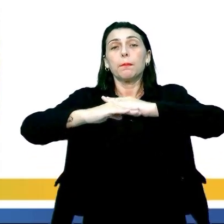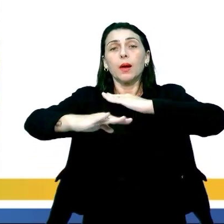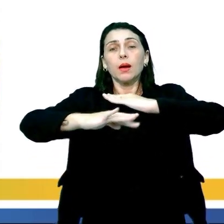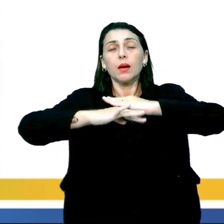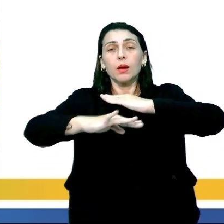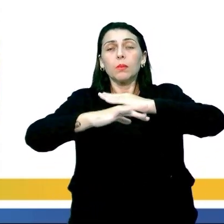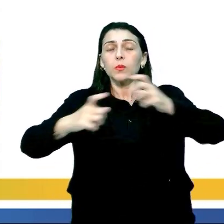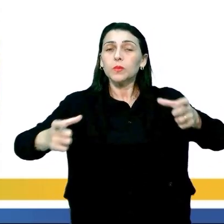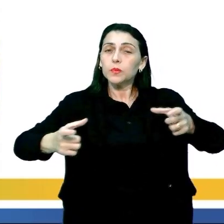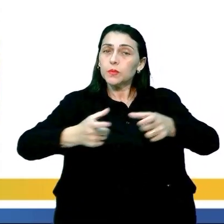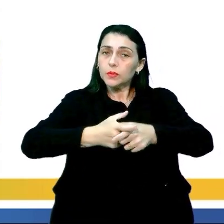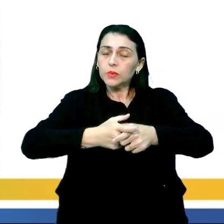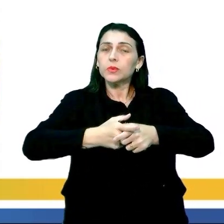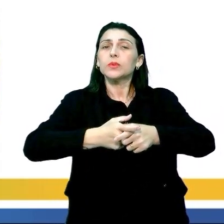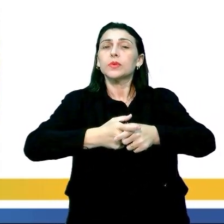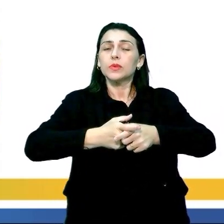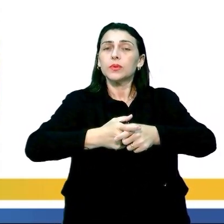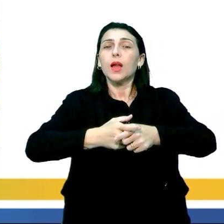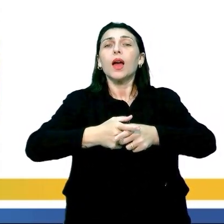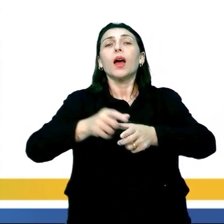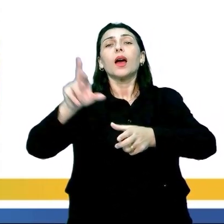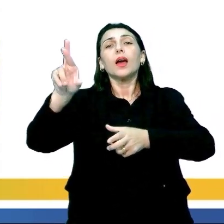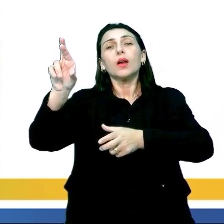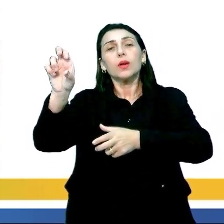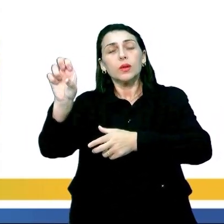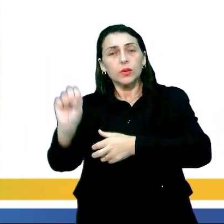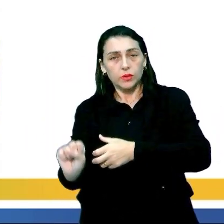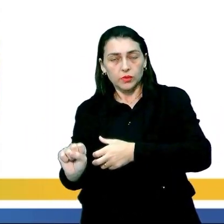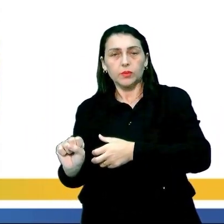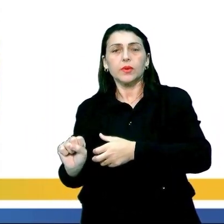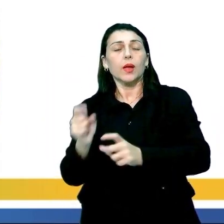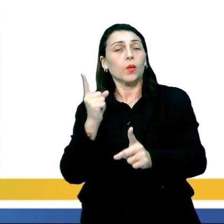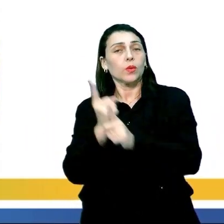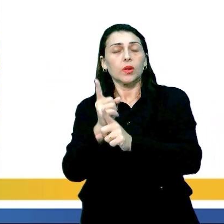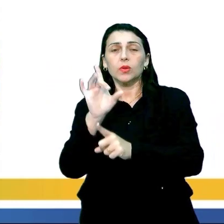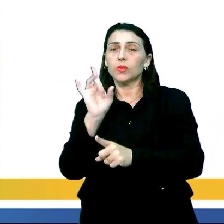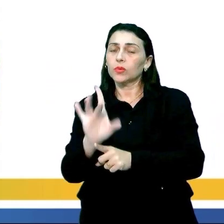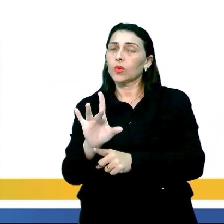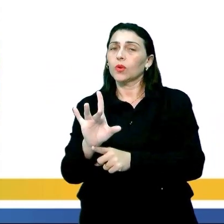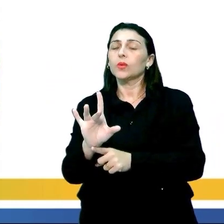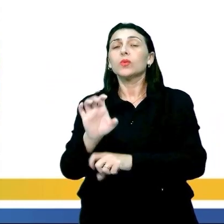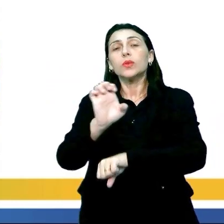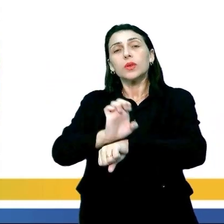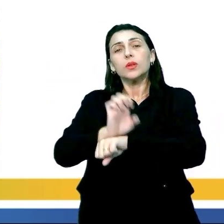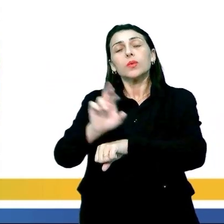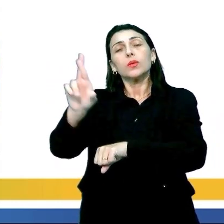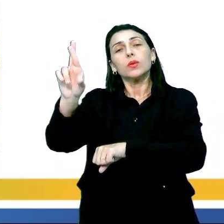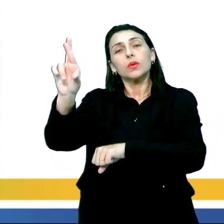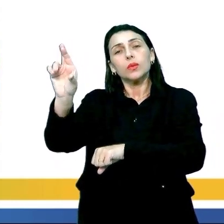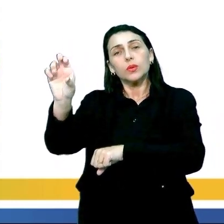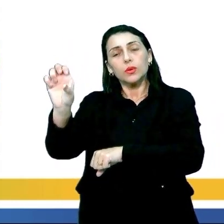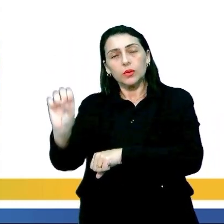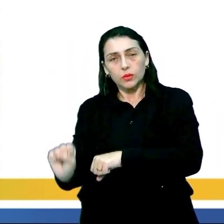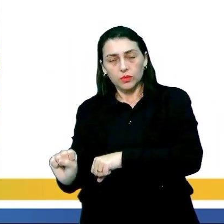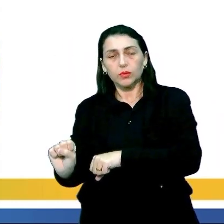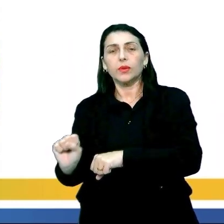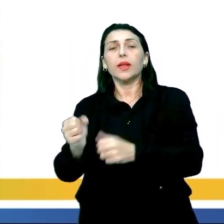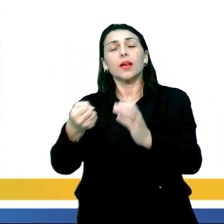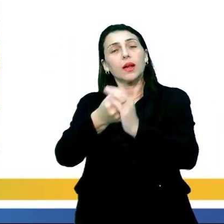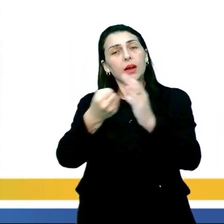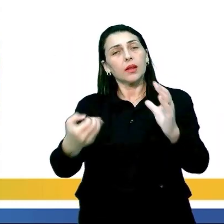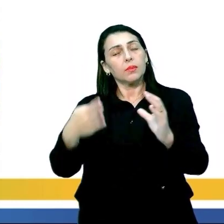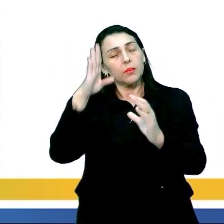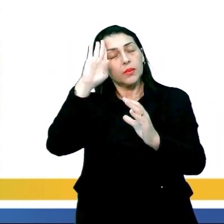É restrito ao Rio Grande do Sul, então ele é encontrado apenas lá no estado do Rio Grande do Sul e